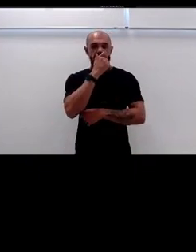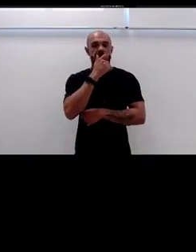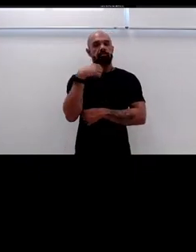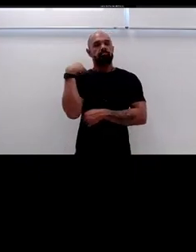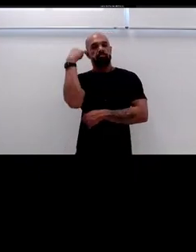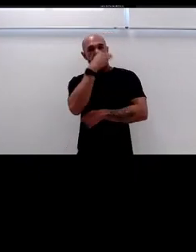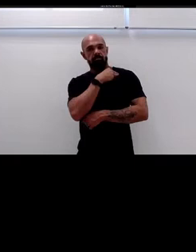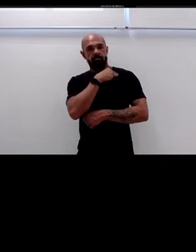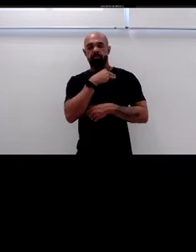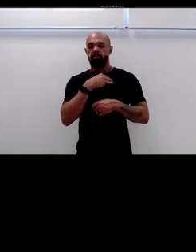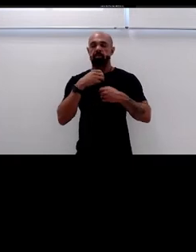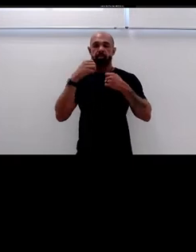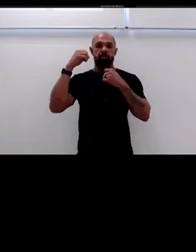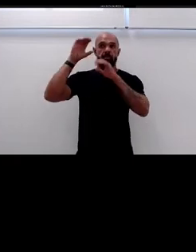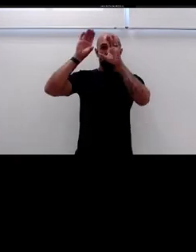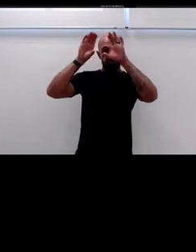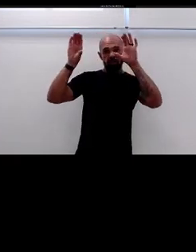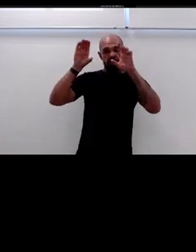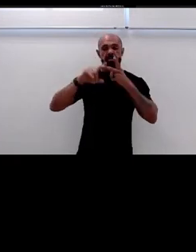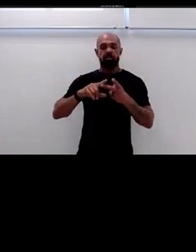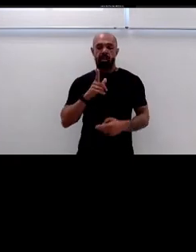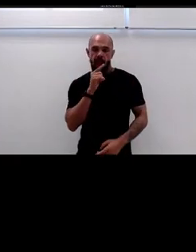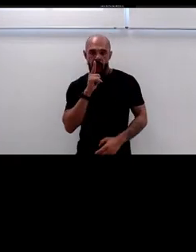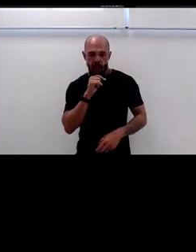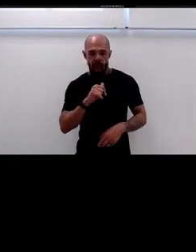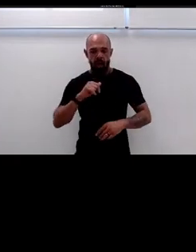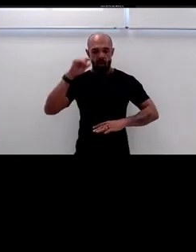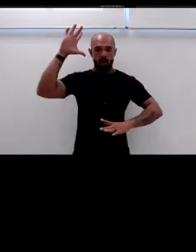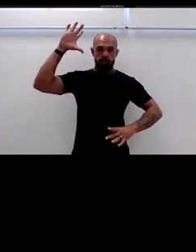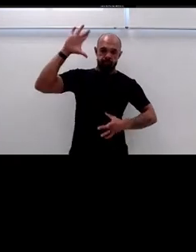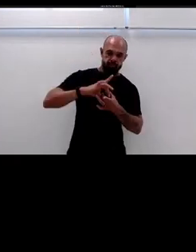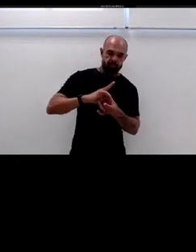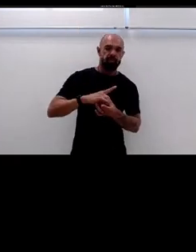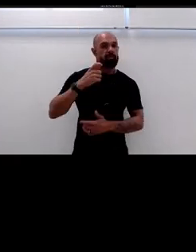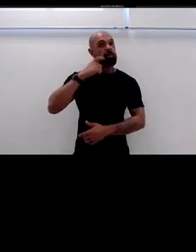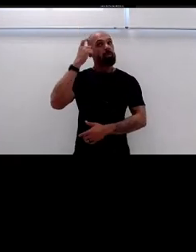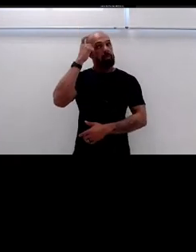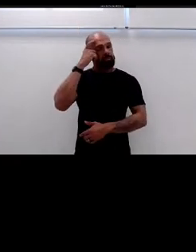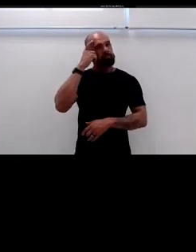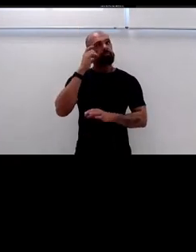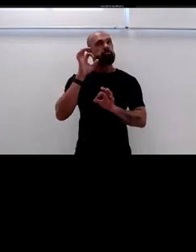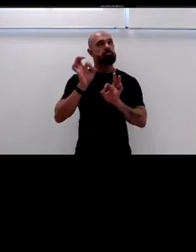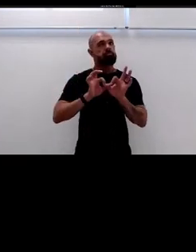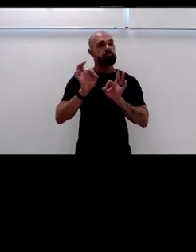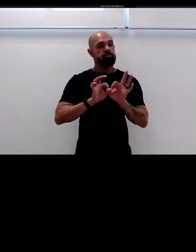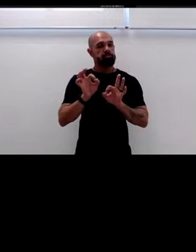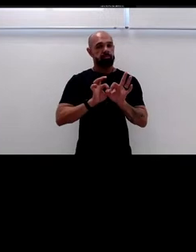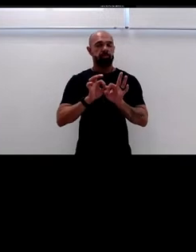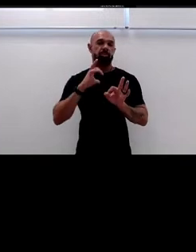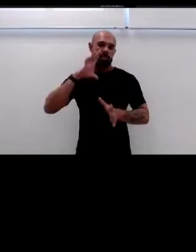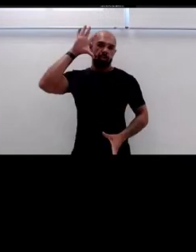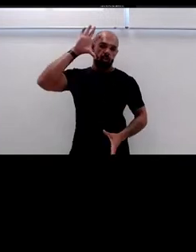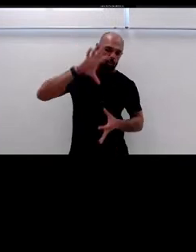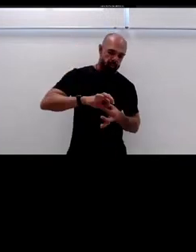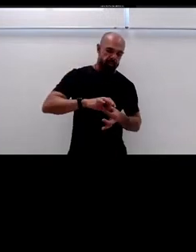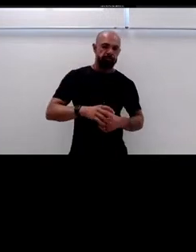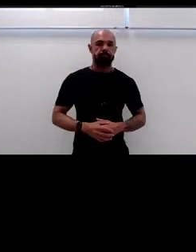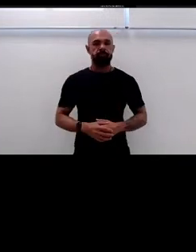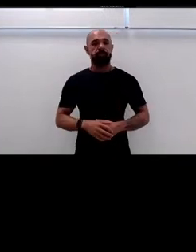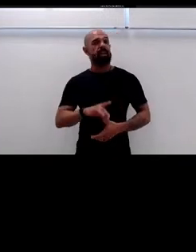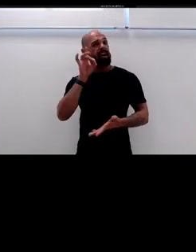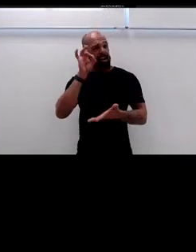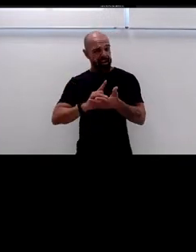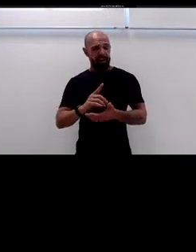no céu e na água. Isso foi pensado de forma deliberada nessa composição. Na realidade, ambas